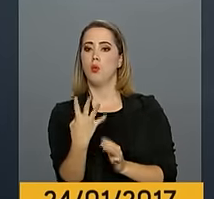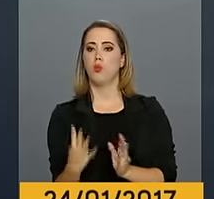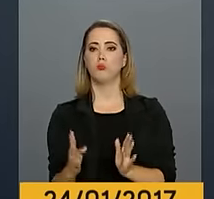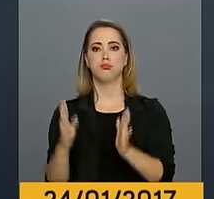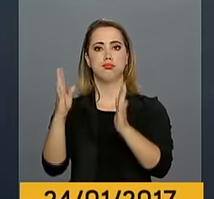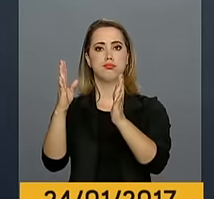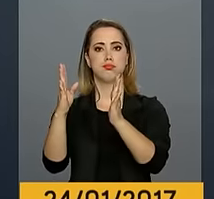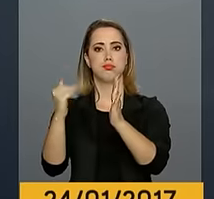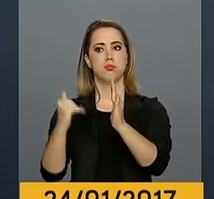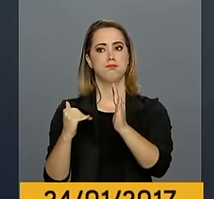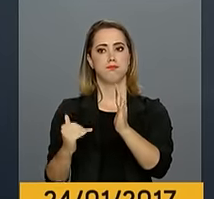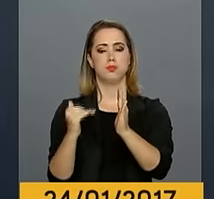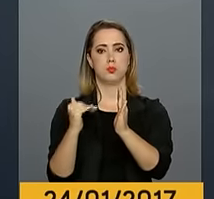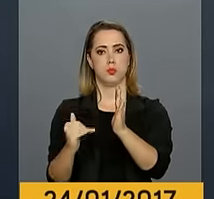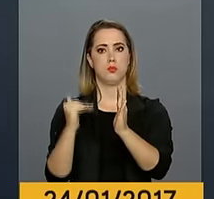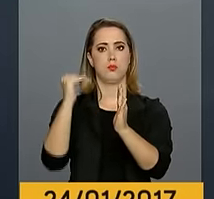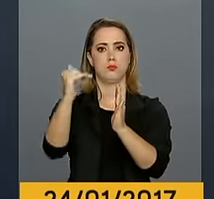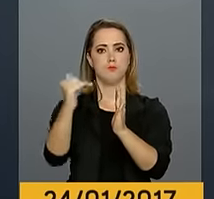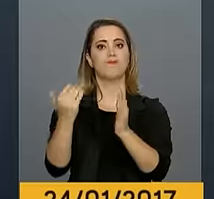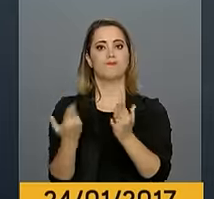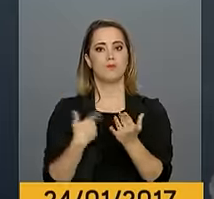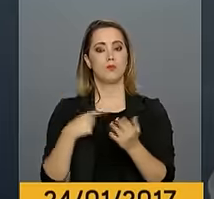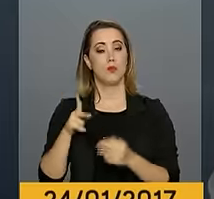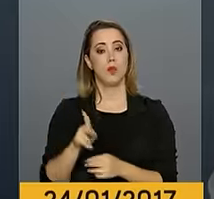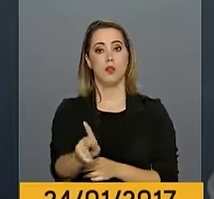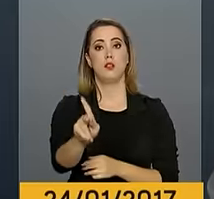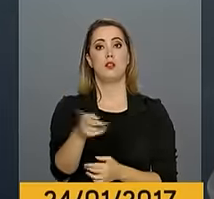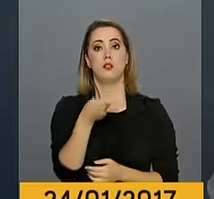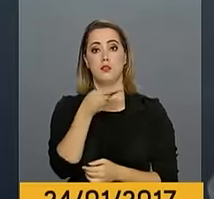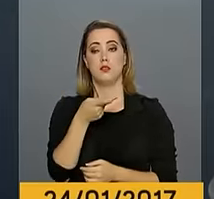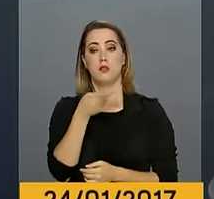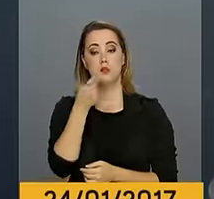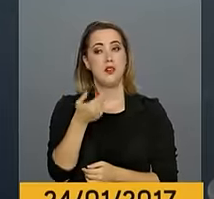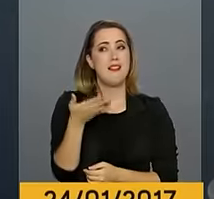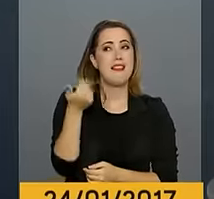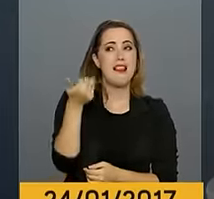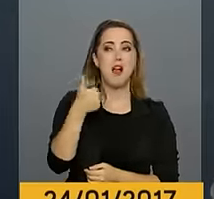ao frequentar a fundação, eu verifiquei desde logo, e olha que eu estou falando de